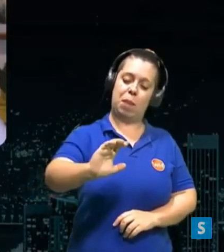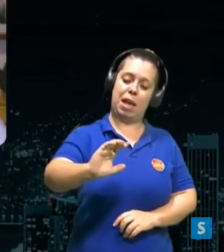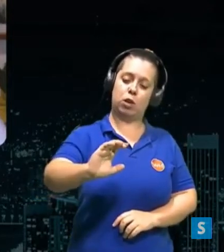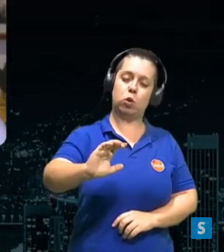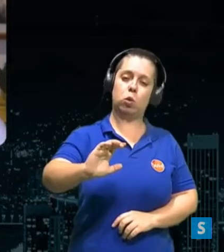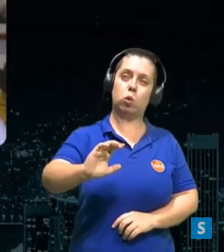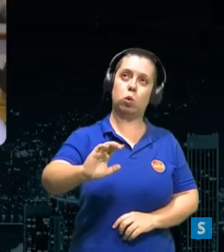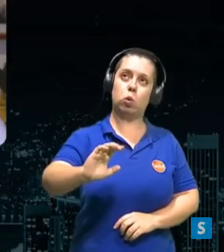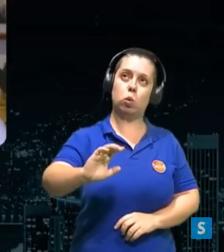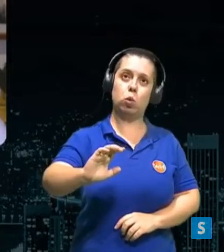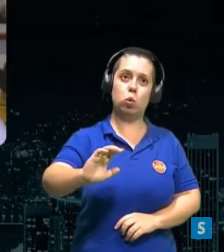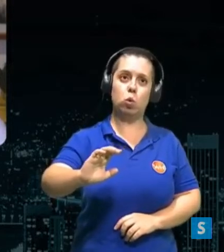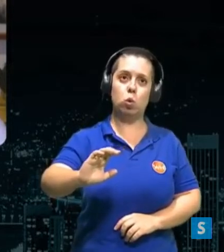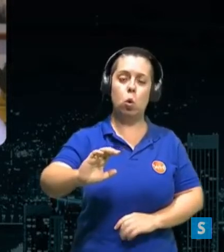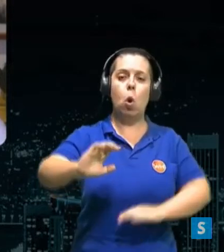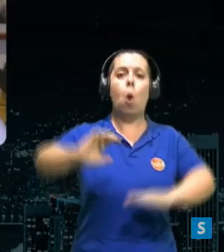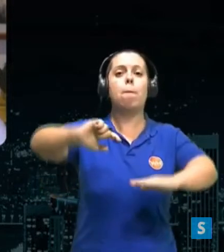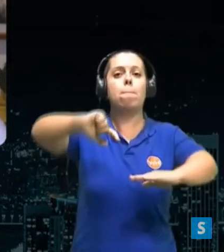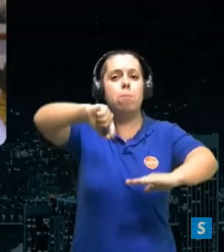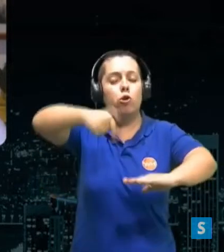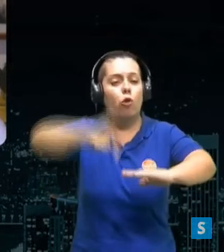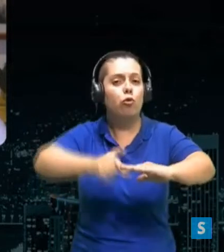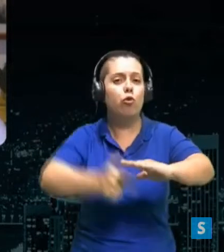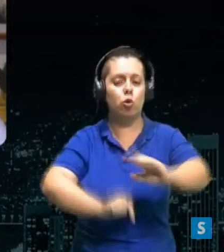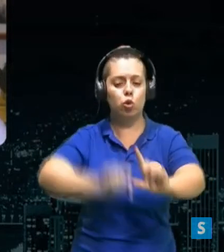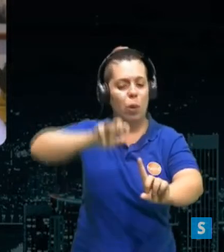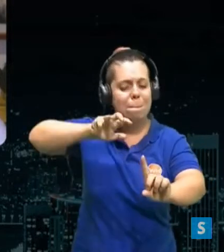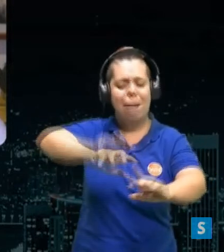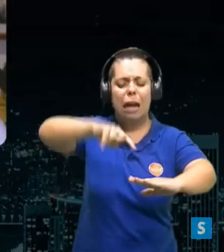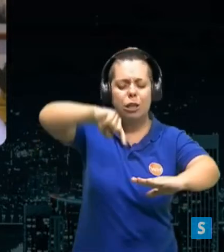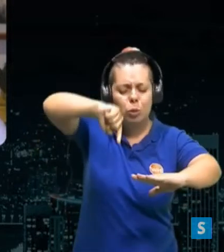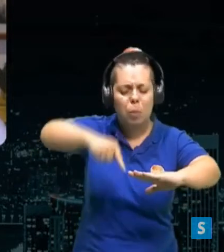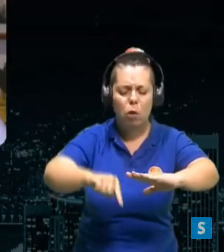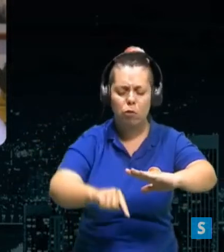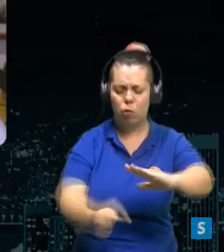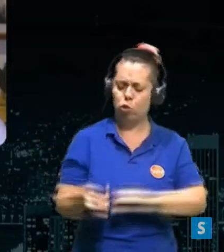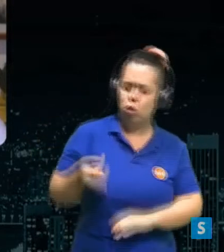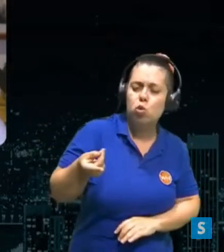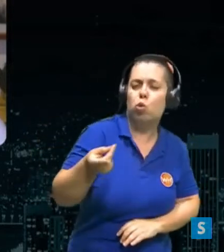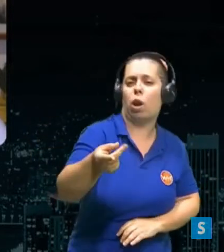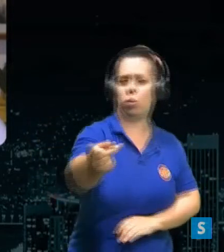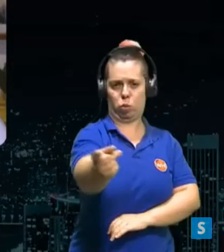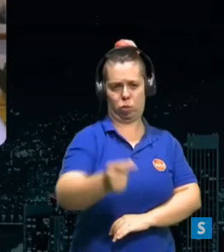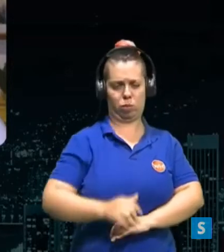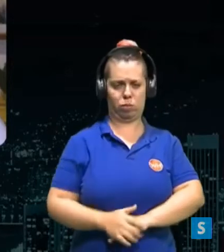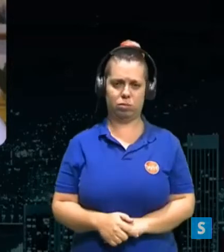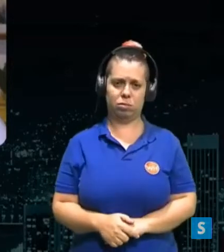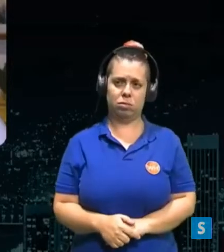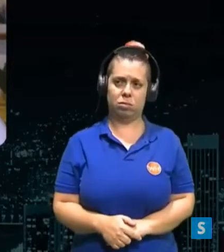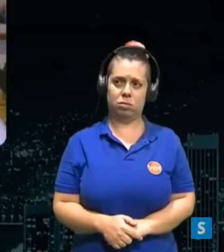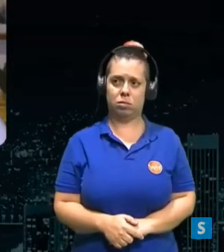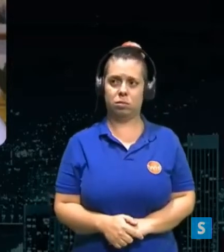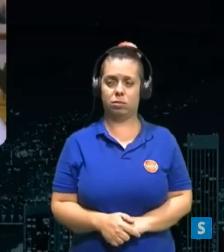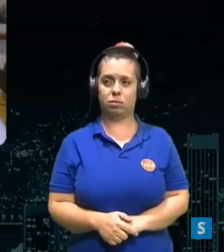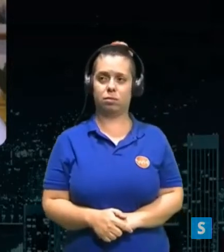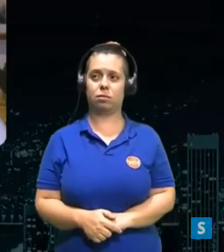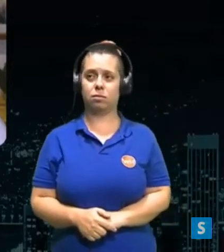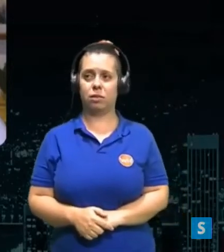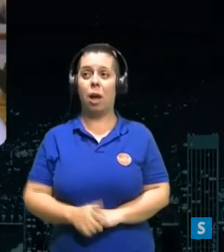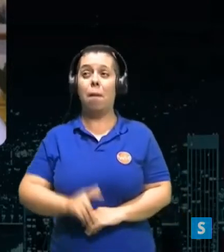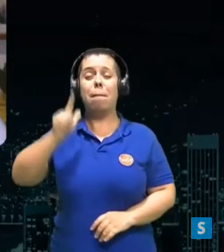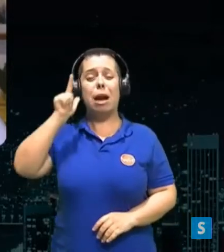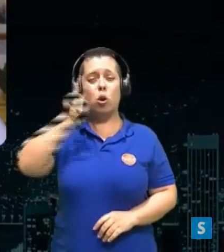superficial mas que seja algo profundo e duradouro e vai demorar um tempinho para